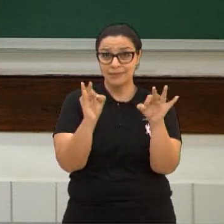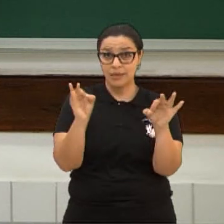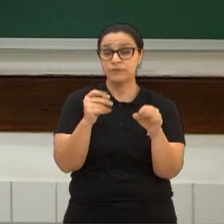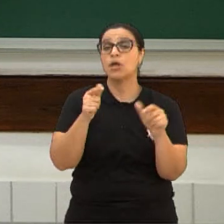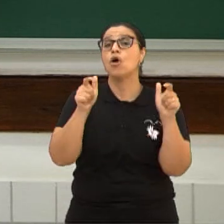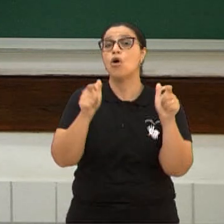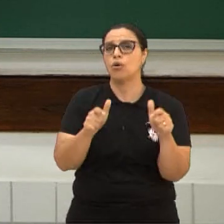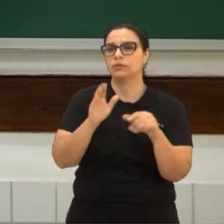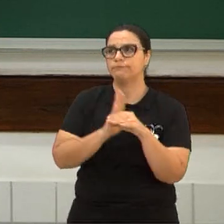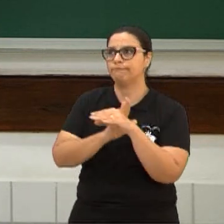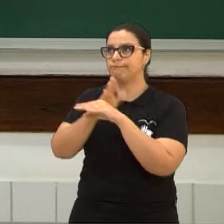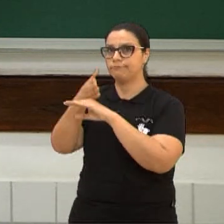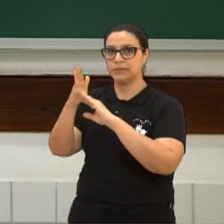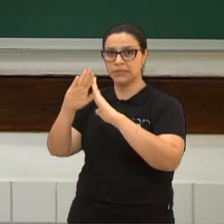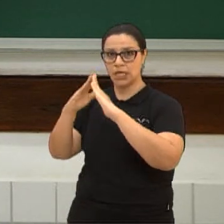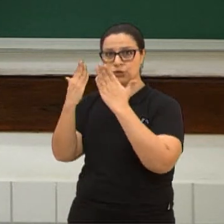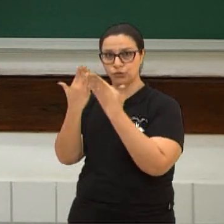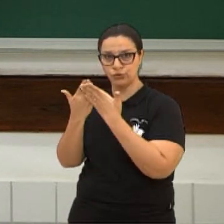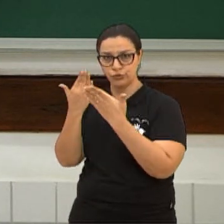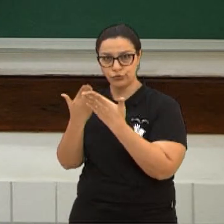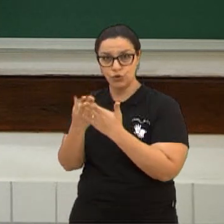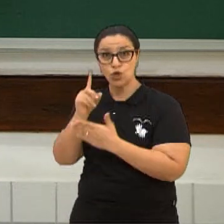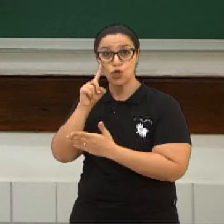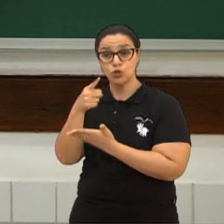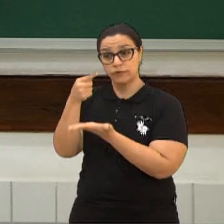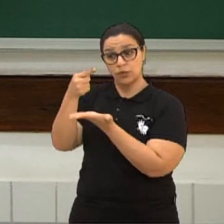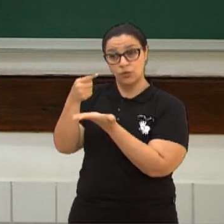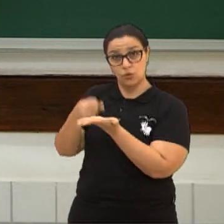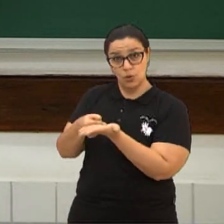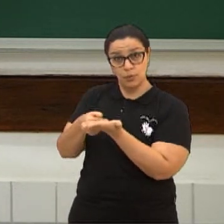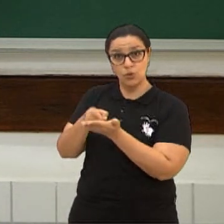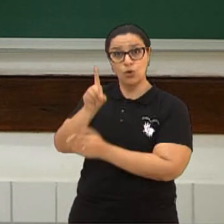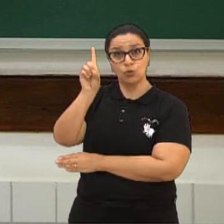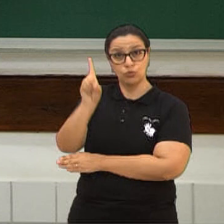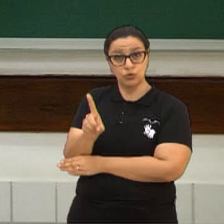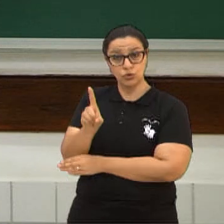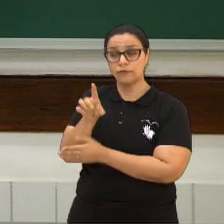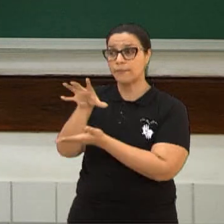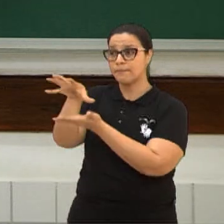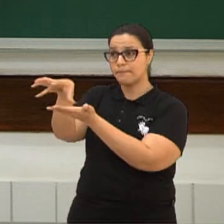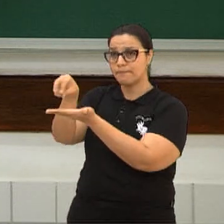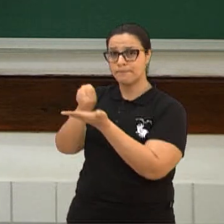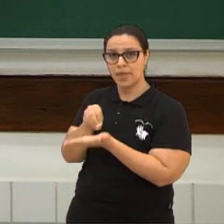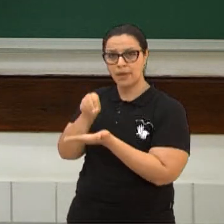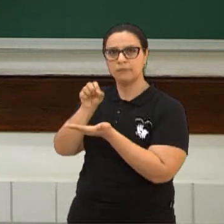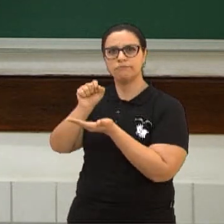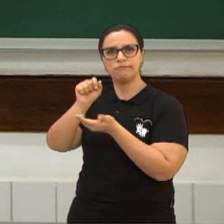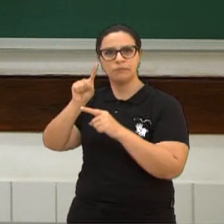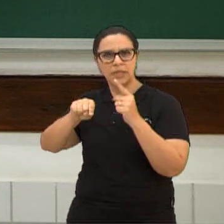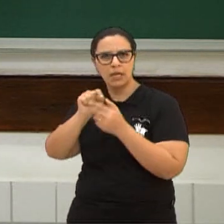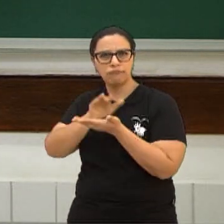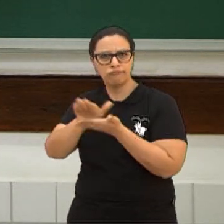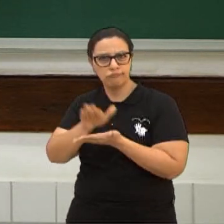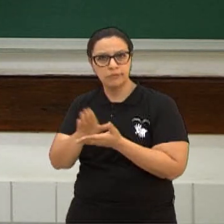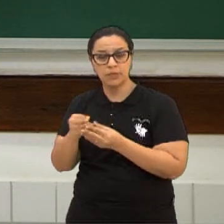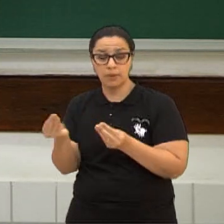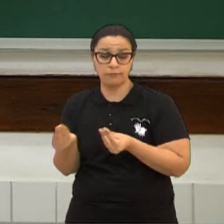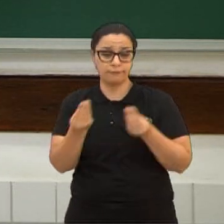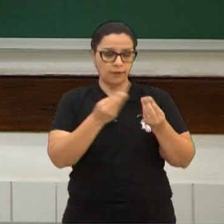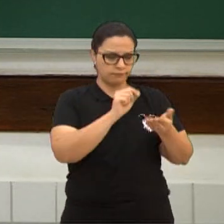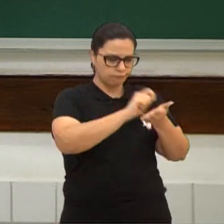vai na sua escola, lá na data combinada, você retira o seu material e não esquece